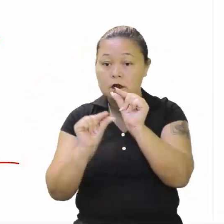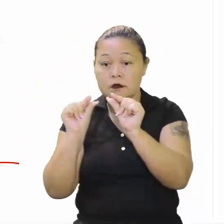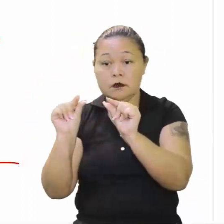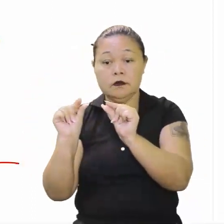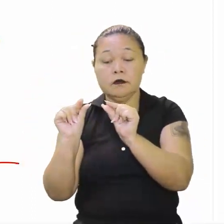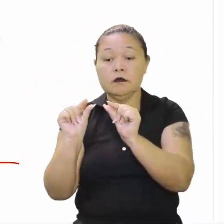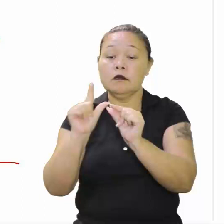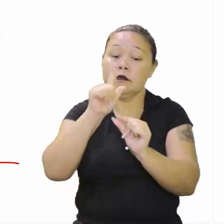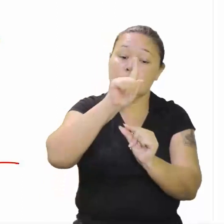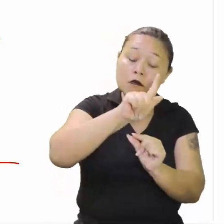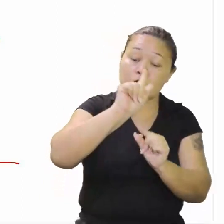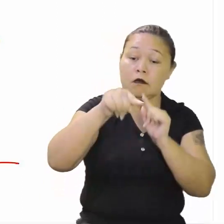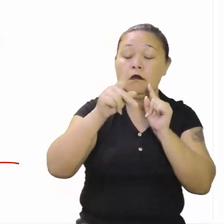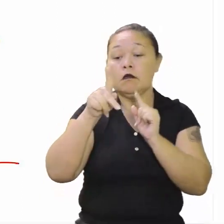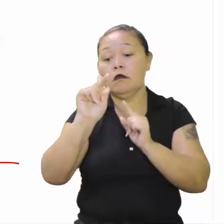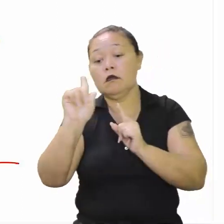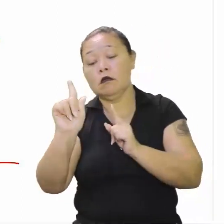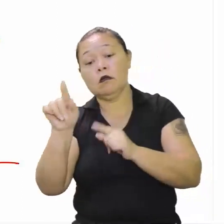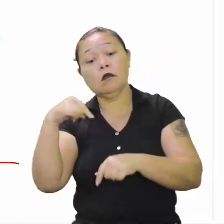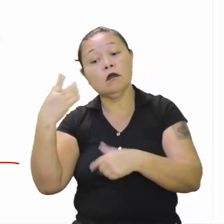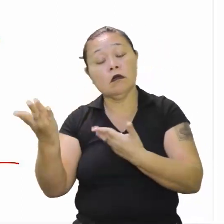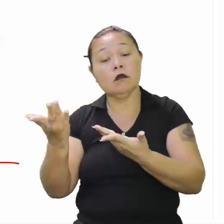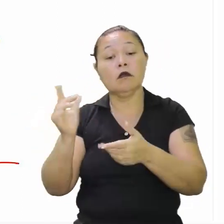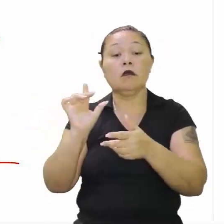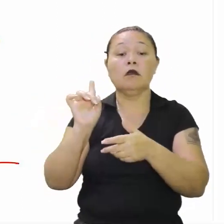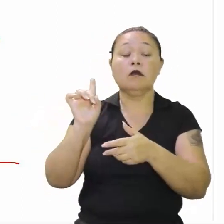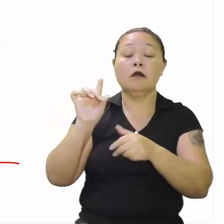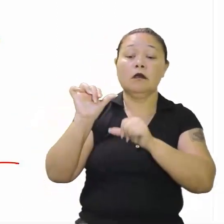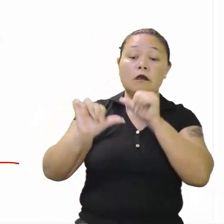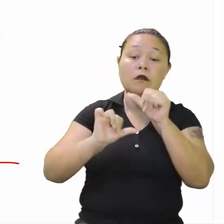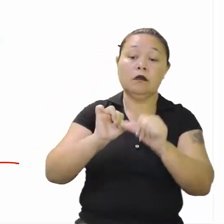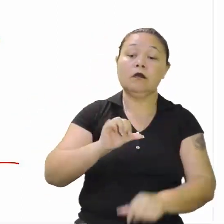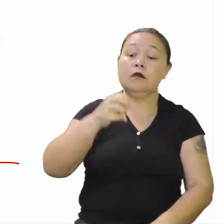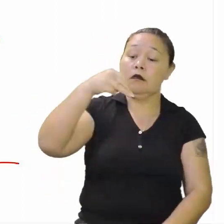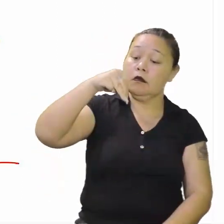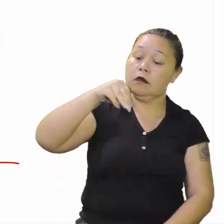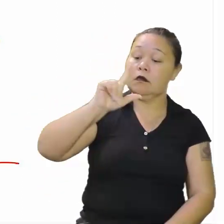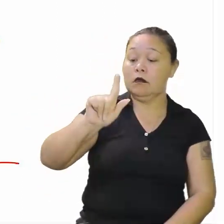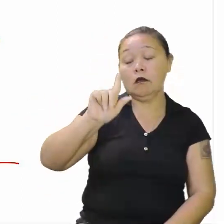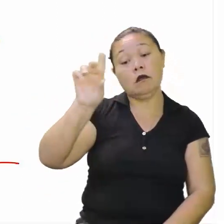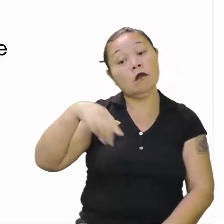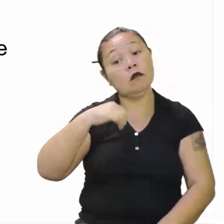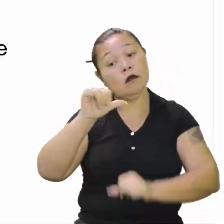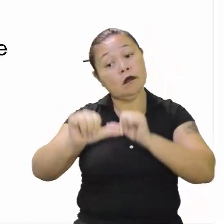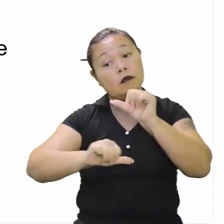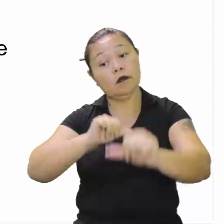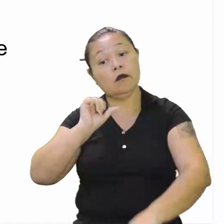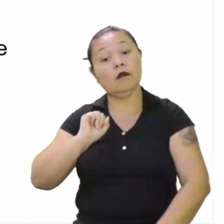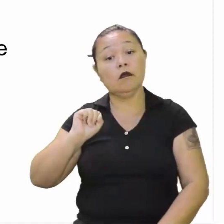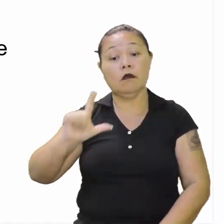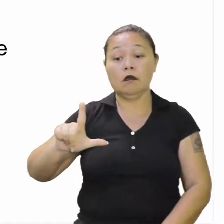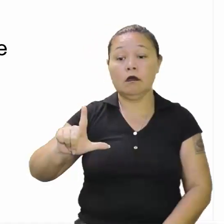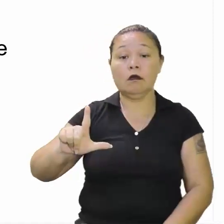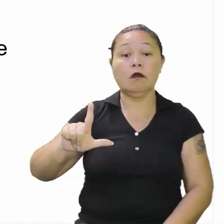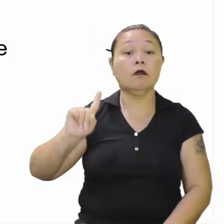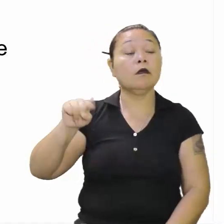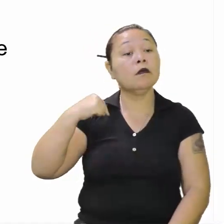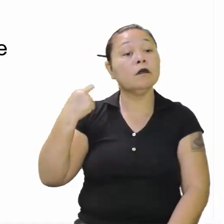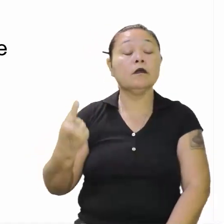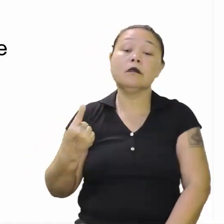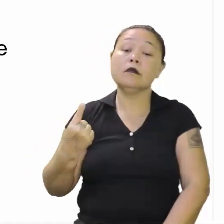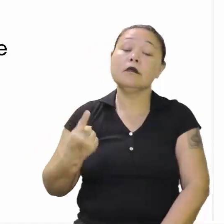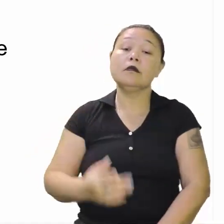grama em quilograma, aqui nós estamos convertendo mililitro em litro. E na sequência,